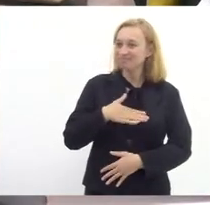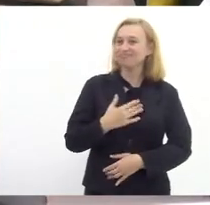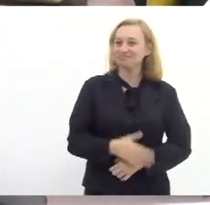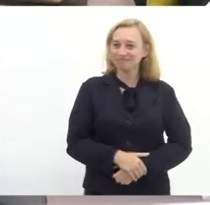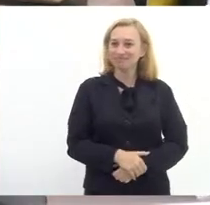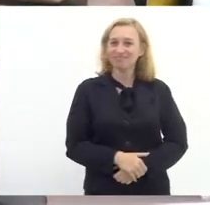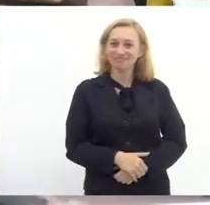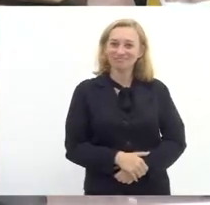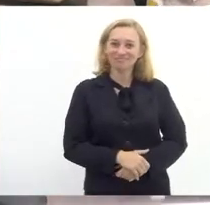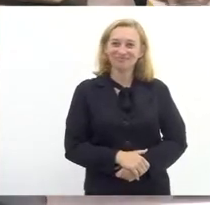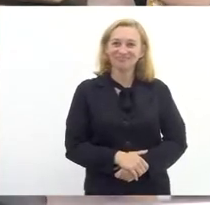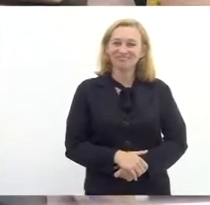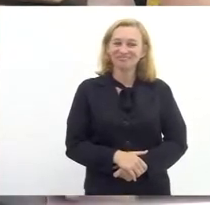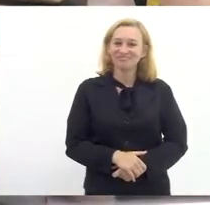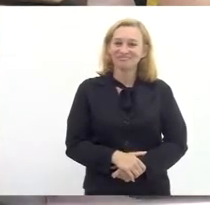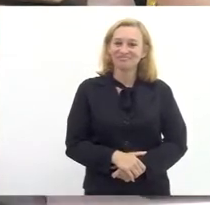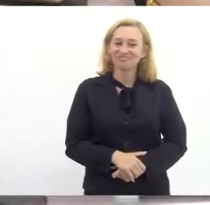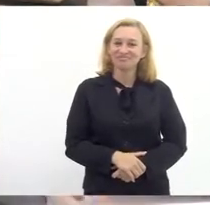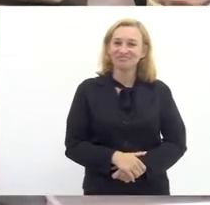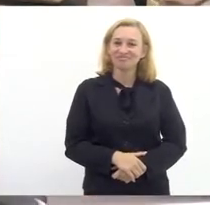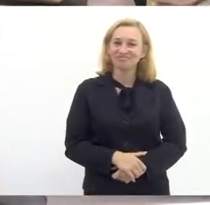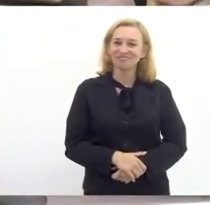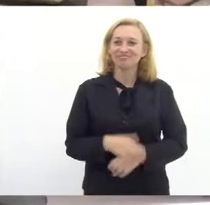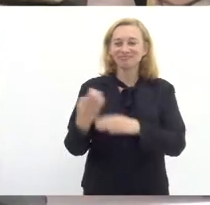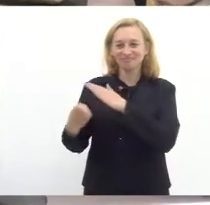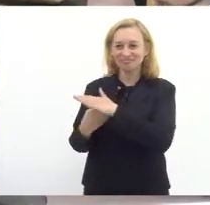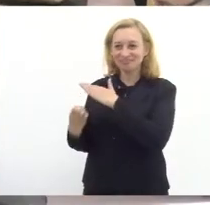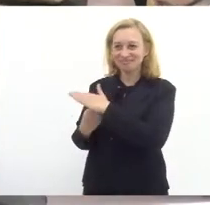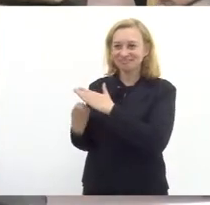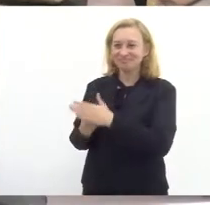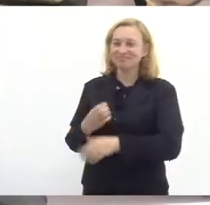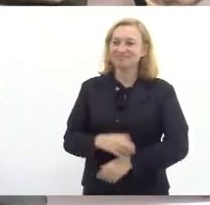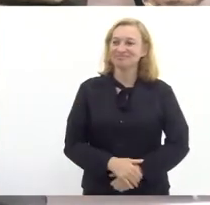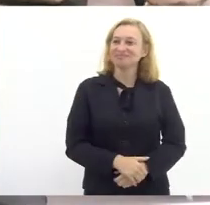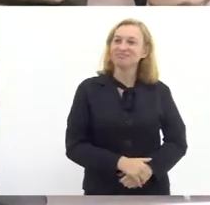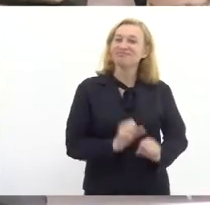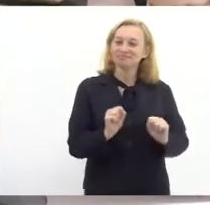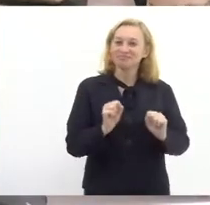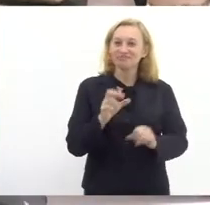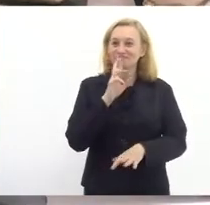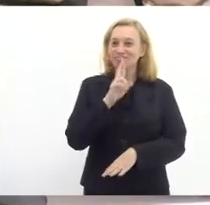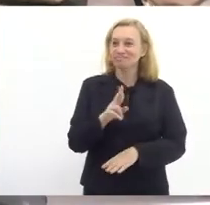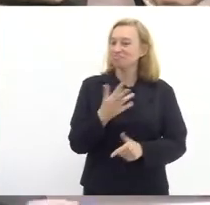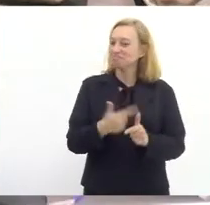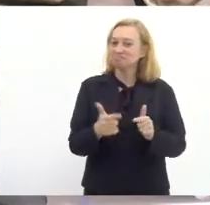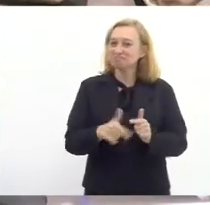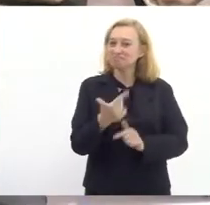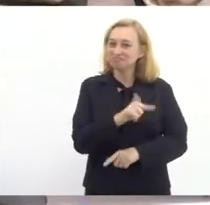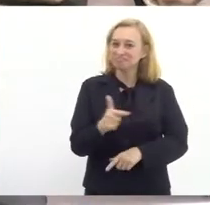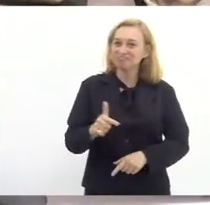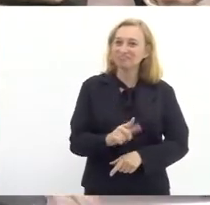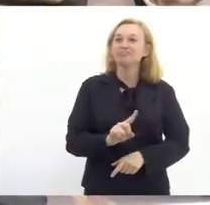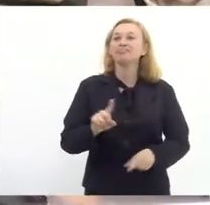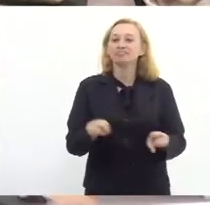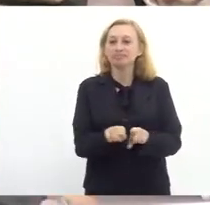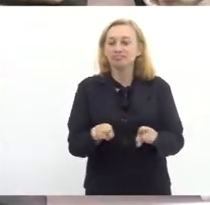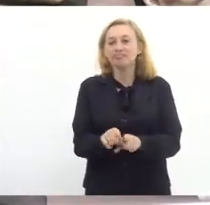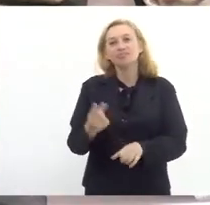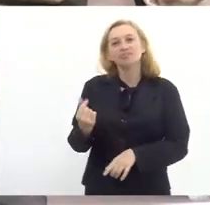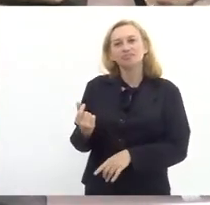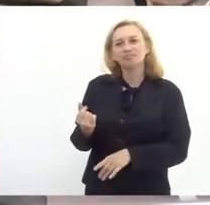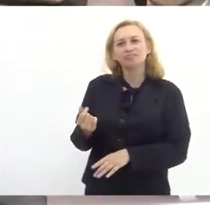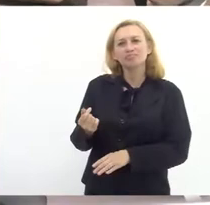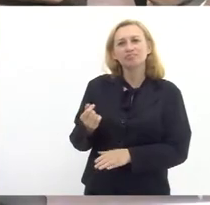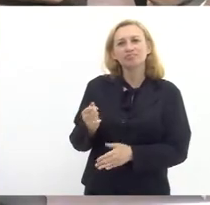que discriminado que representa por concessionária, eu posso responder sem problema nenhum. Assim como os valores